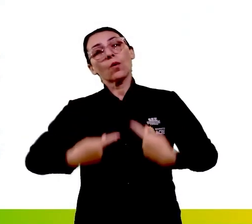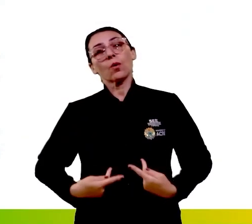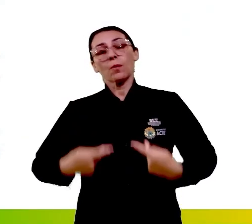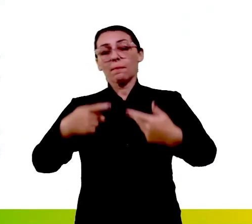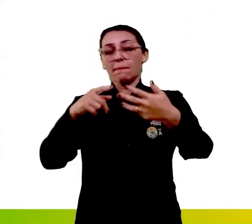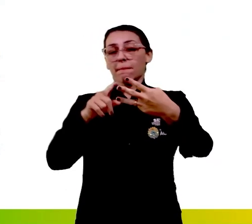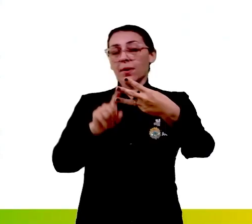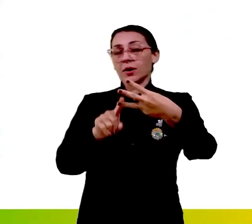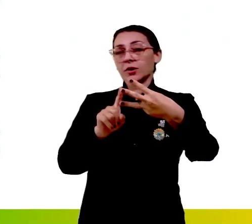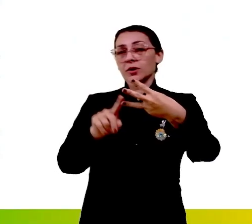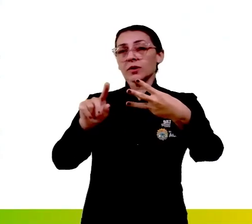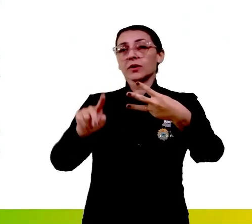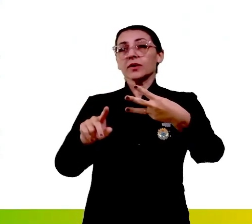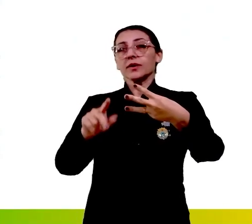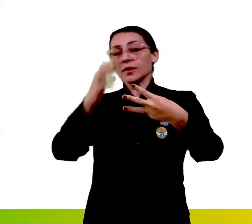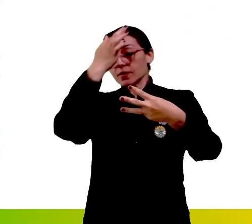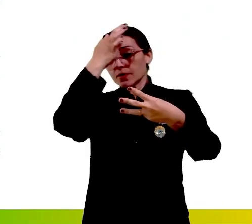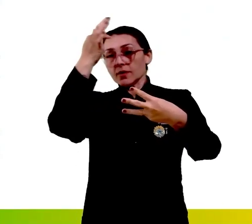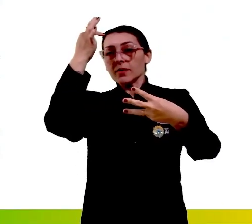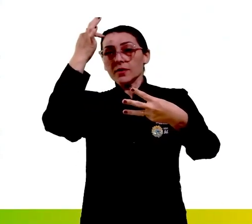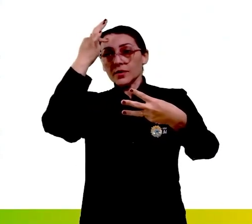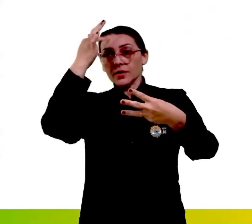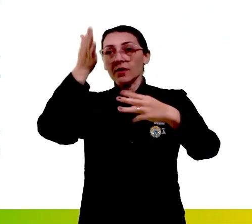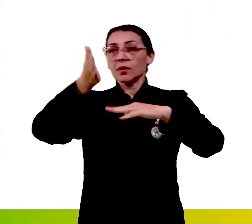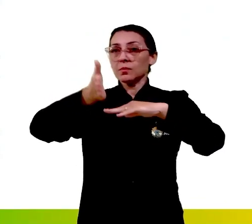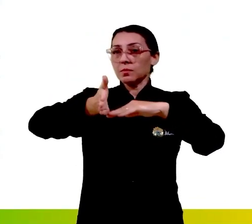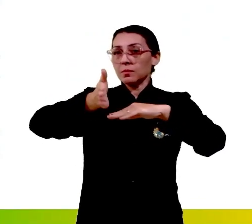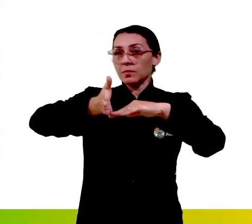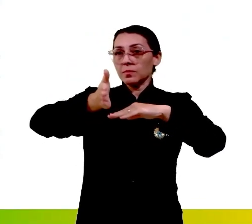terceira característica. A filosofia moderna